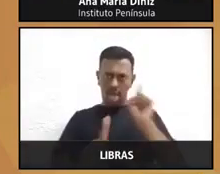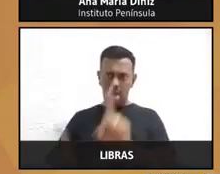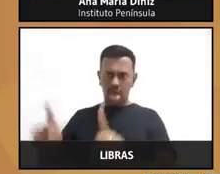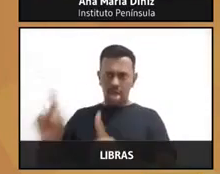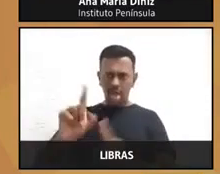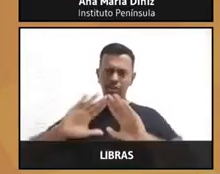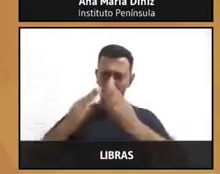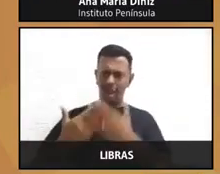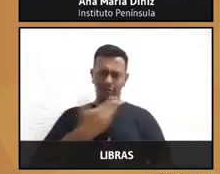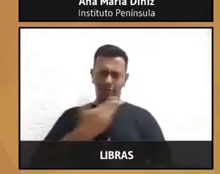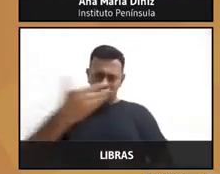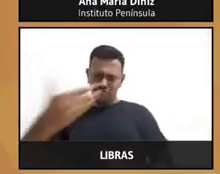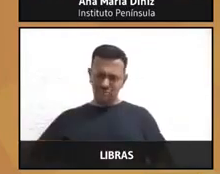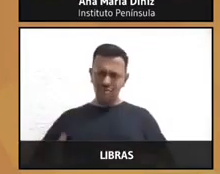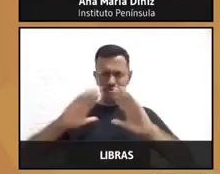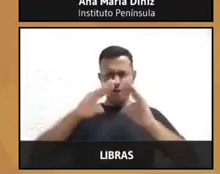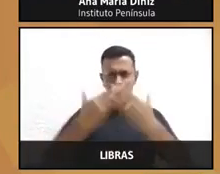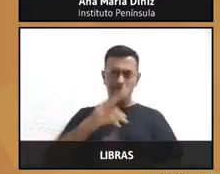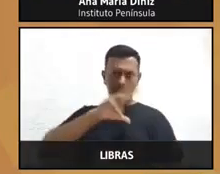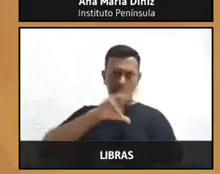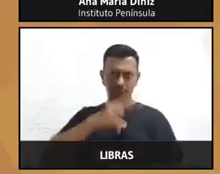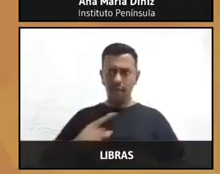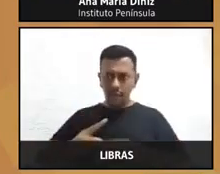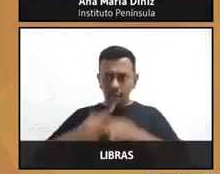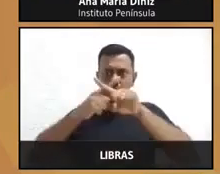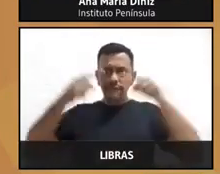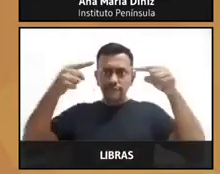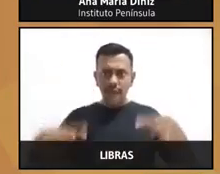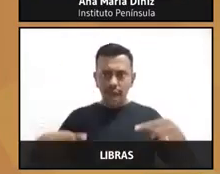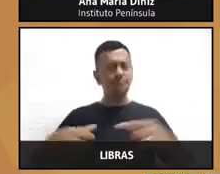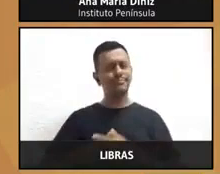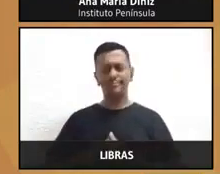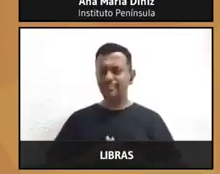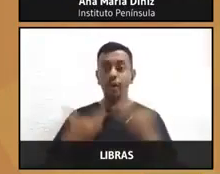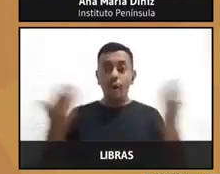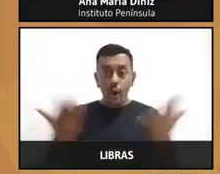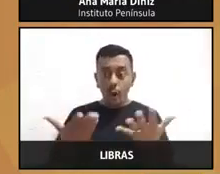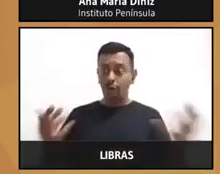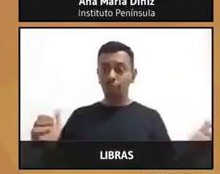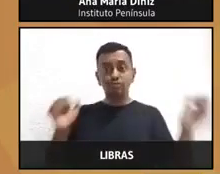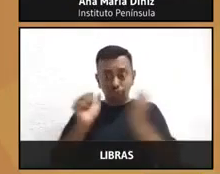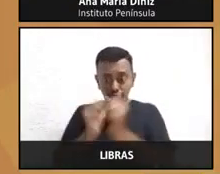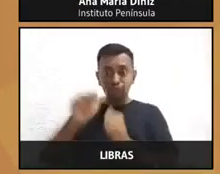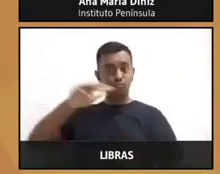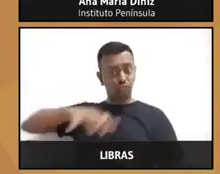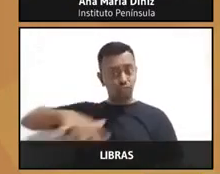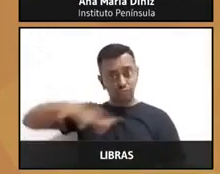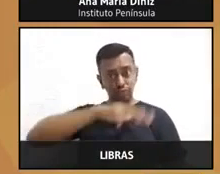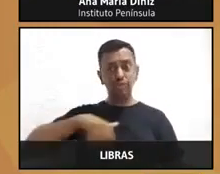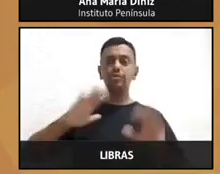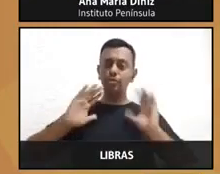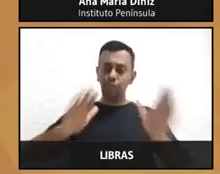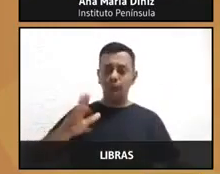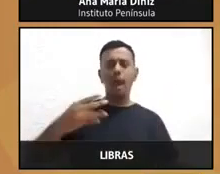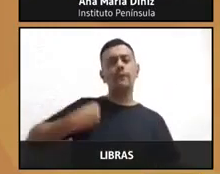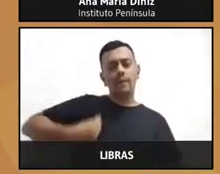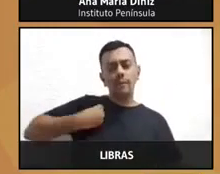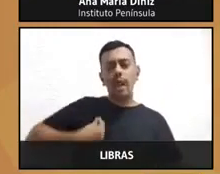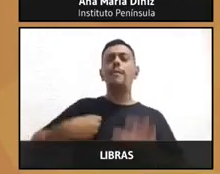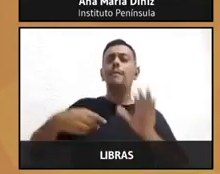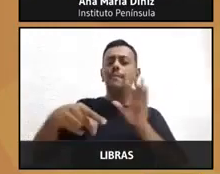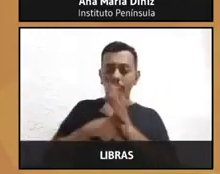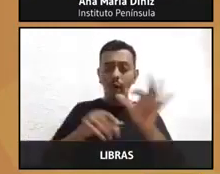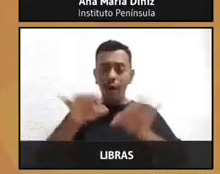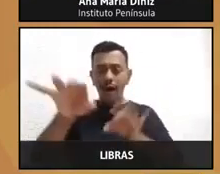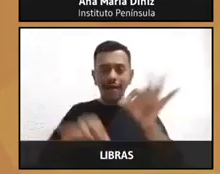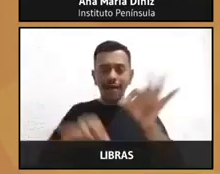privado. Todos juntos, e vemos aí várias organizações da sociedade civil